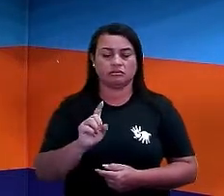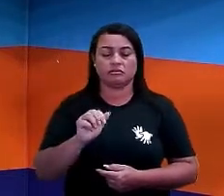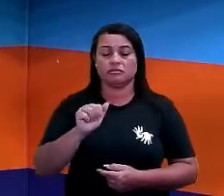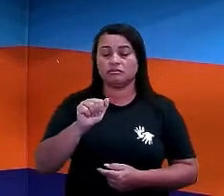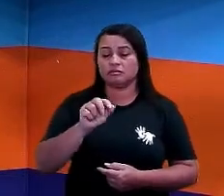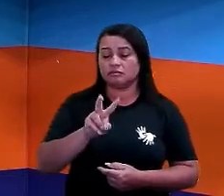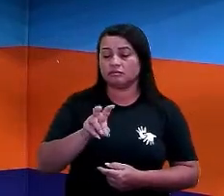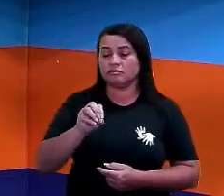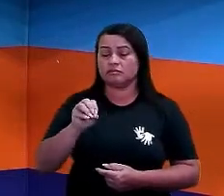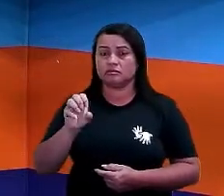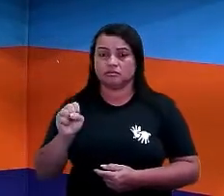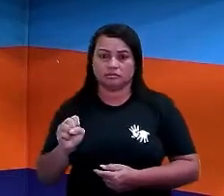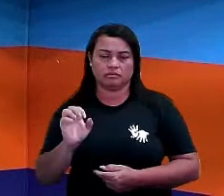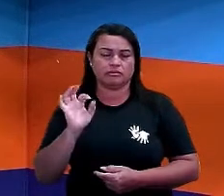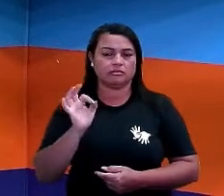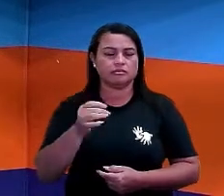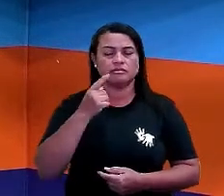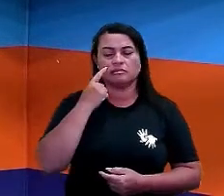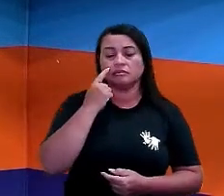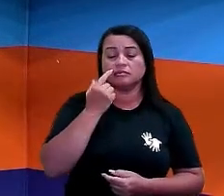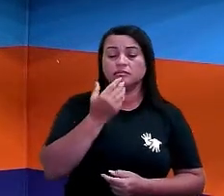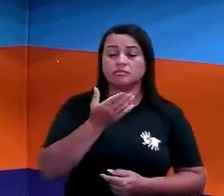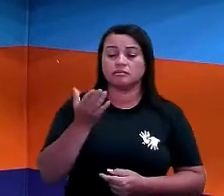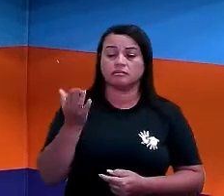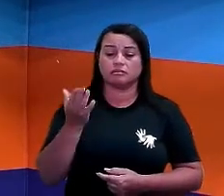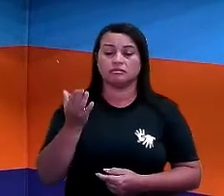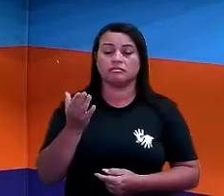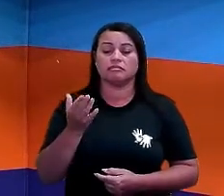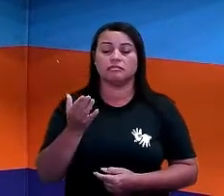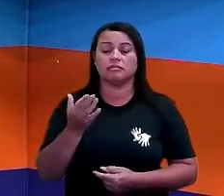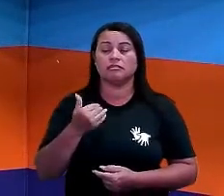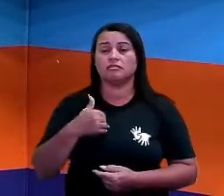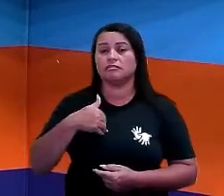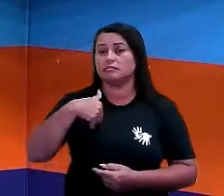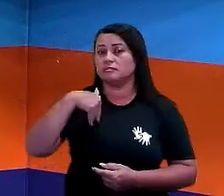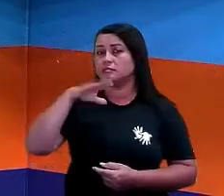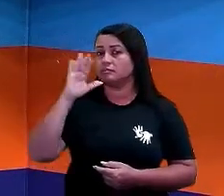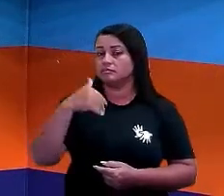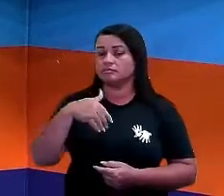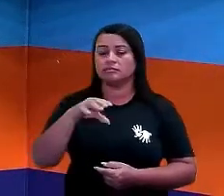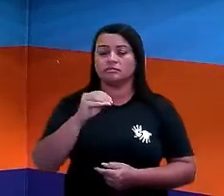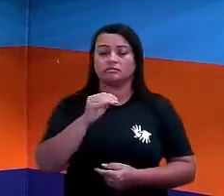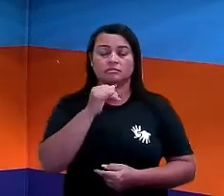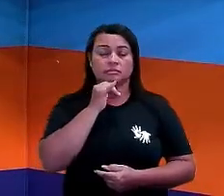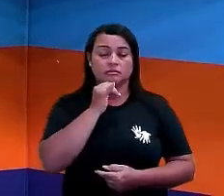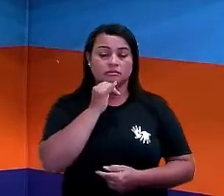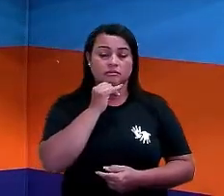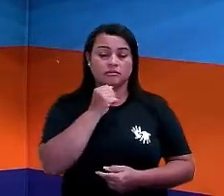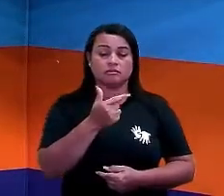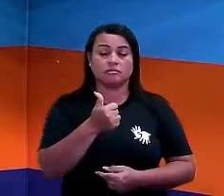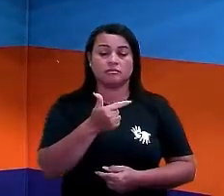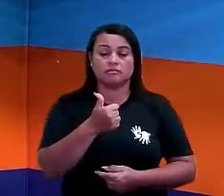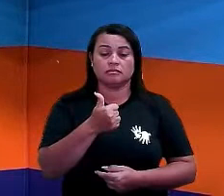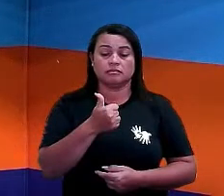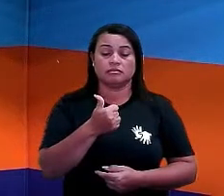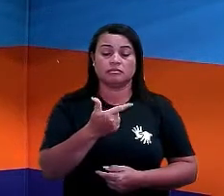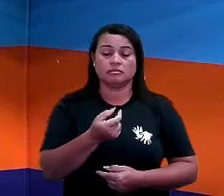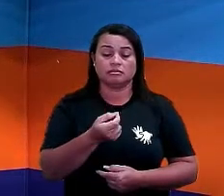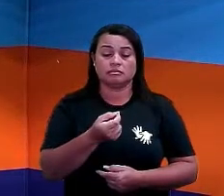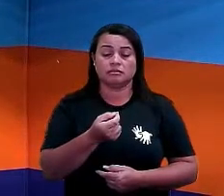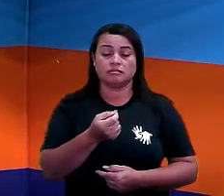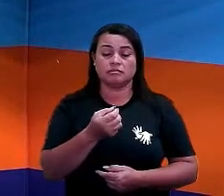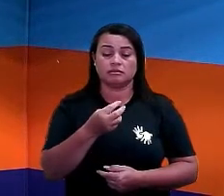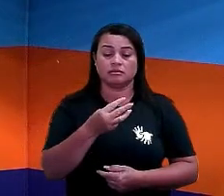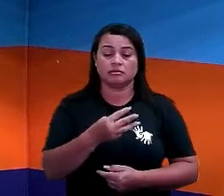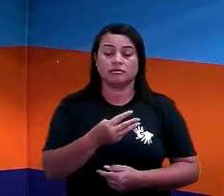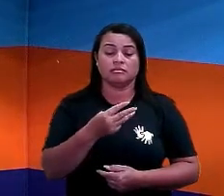a leitura das frações com denominadores acima de 10. Ou seja, a gente vai ver o exemplo com o número 12, o número